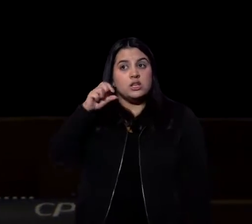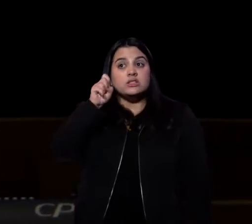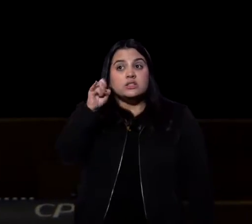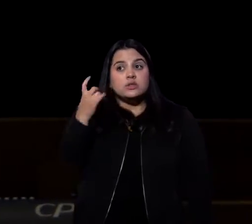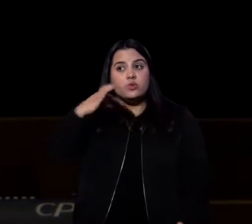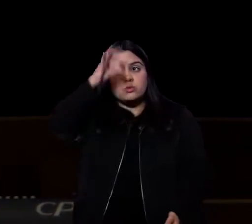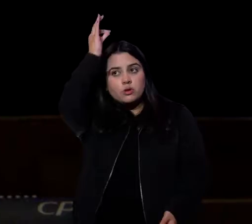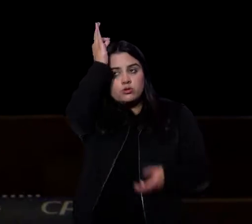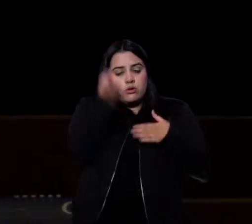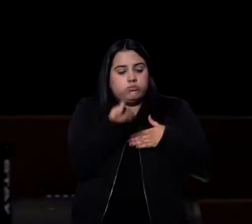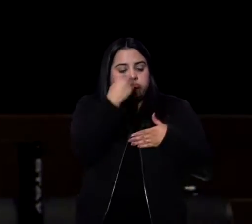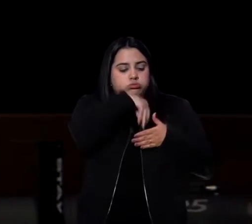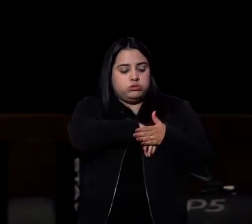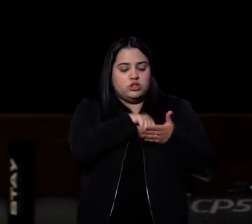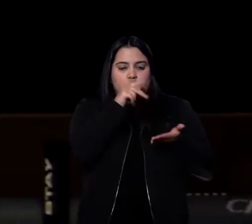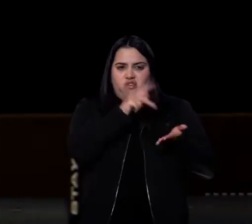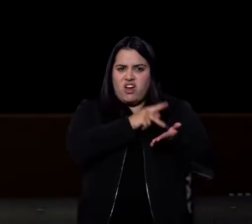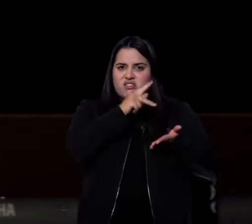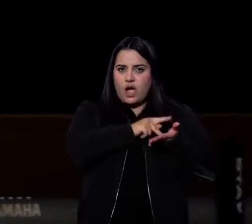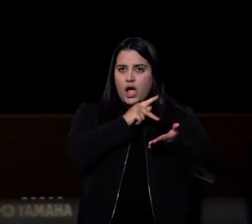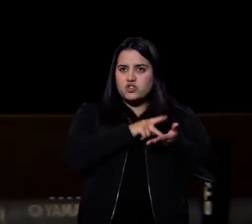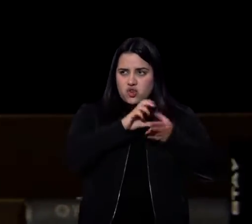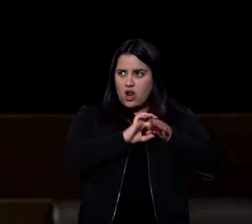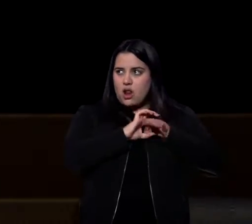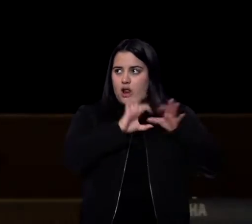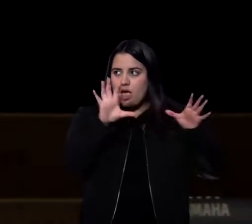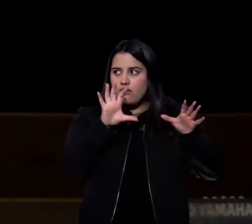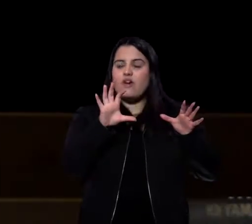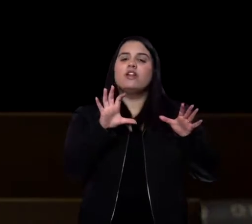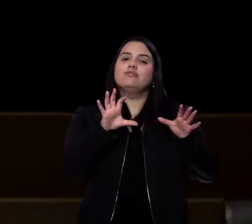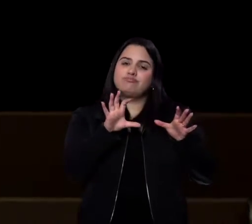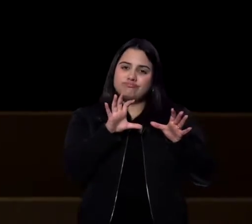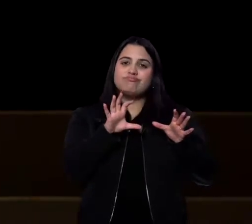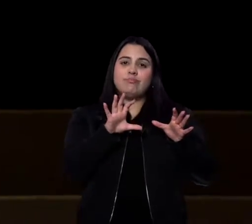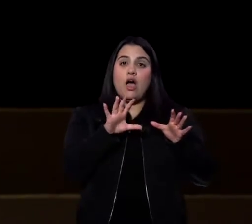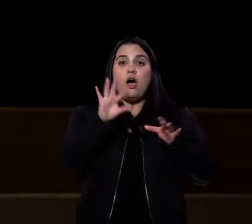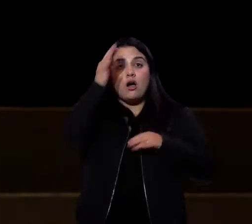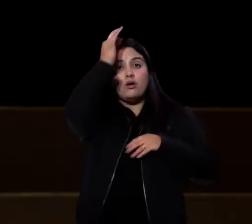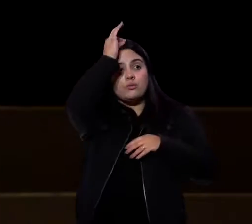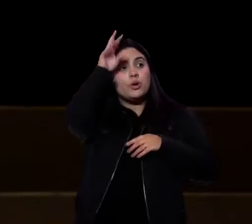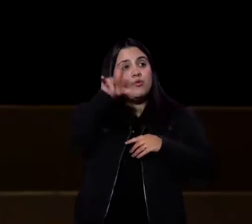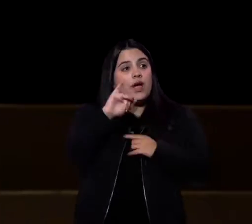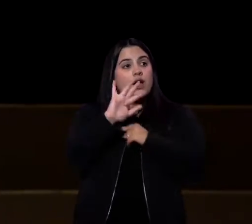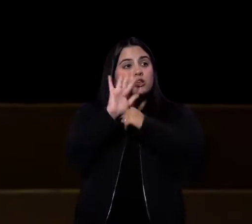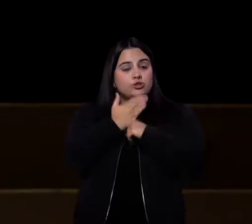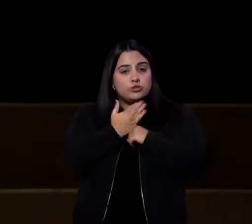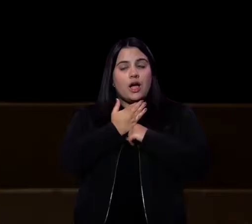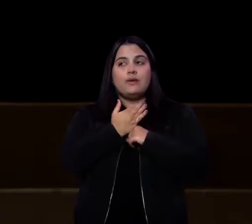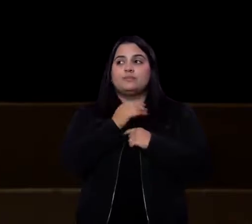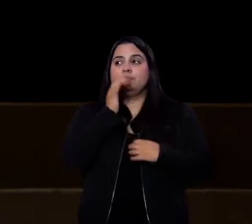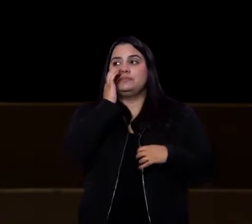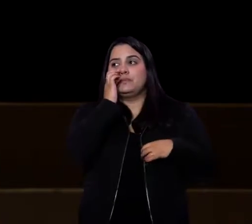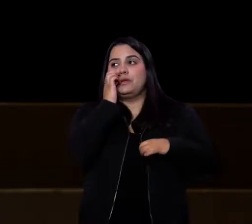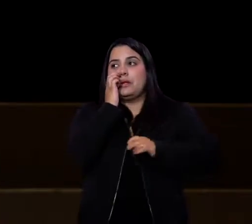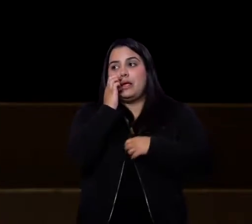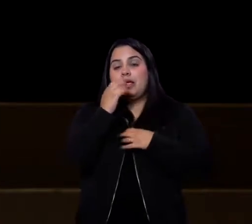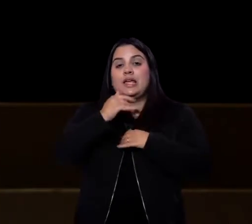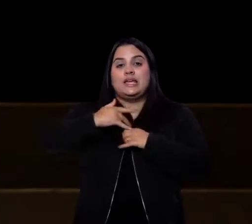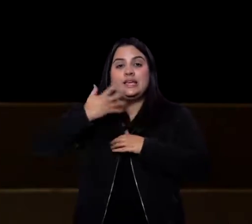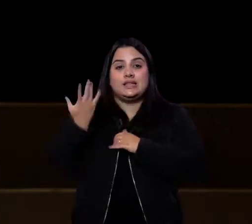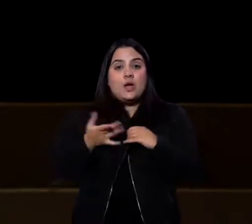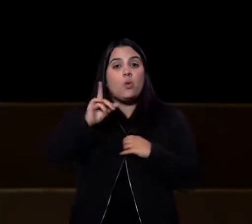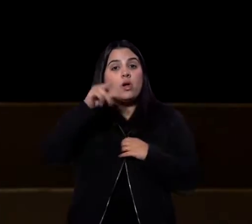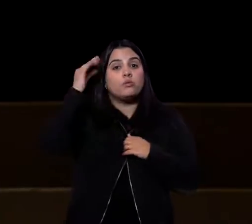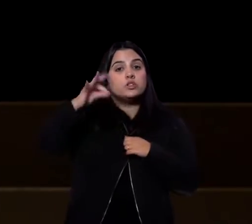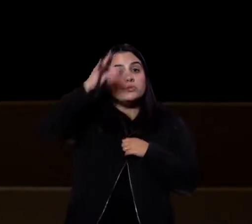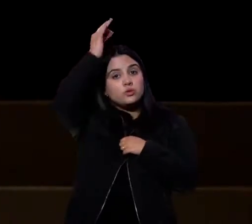Santo nas nossas vidas, Ele nos ajuda para que a gente também passe por essas tentações. Então, é Ele quem age através das nossas